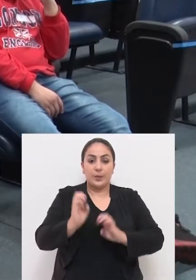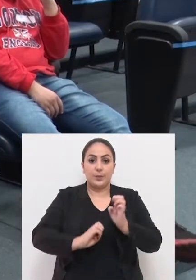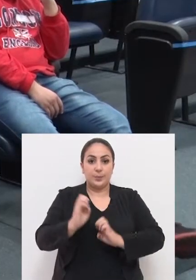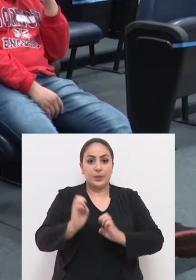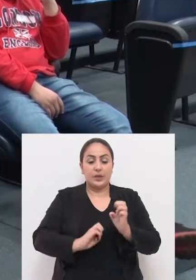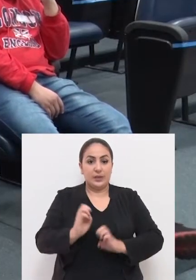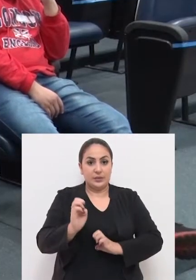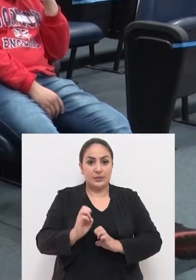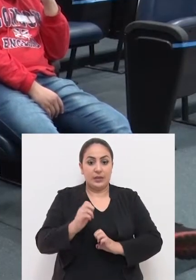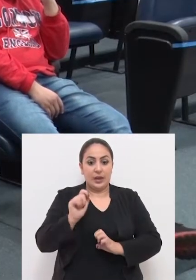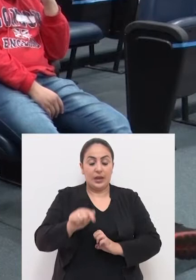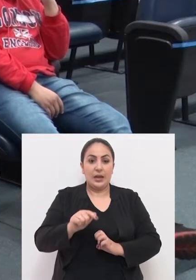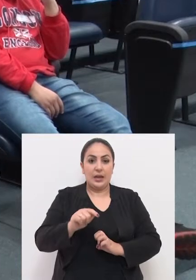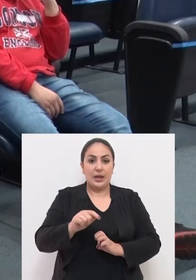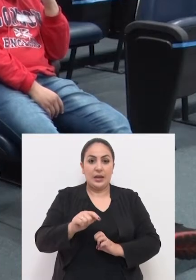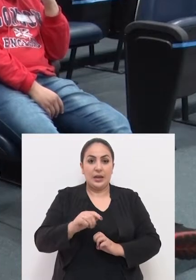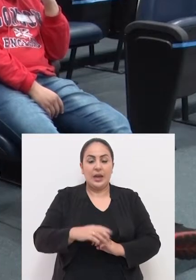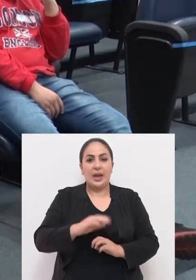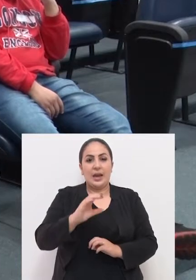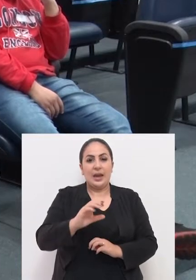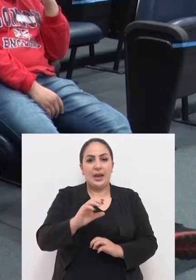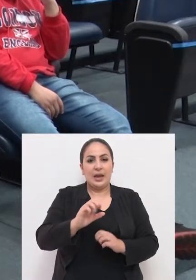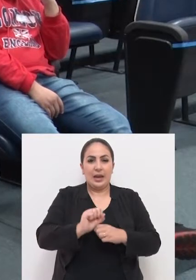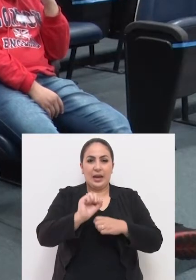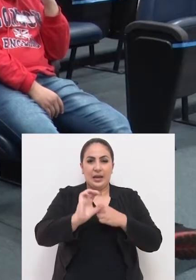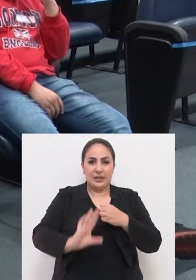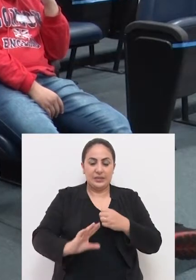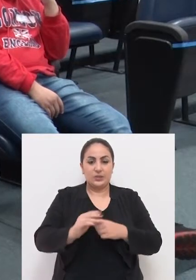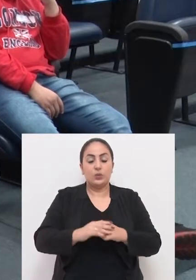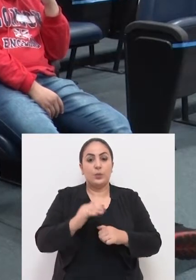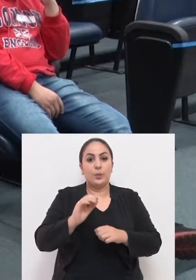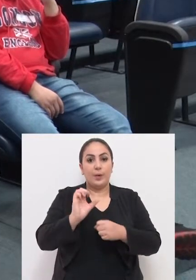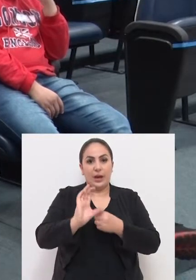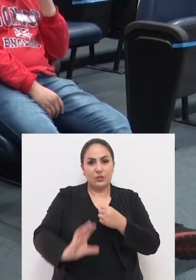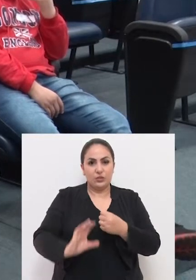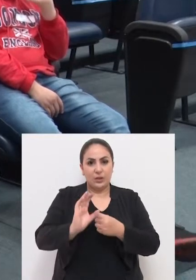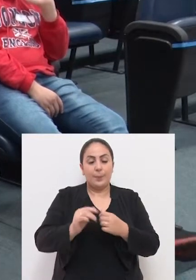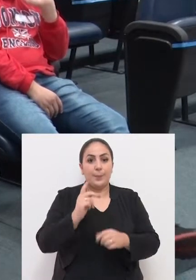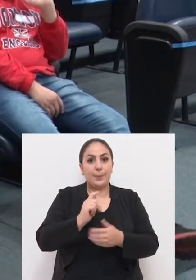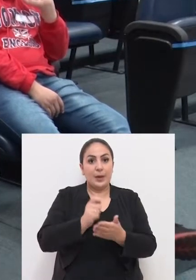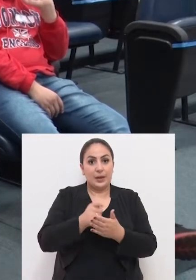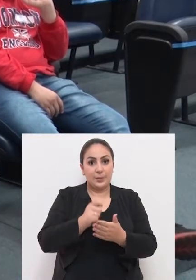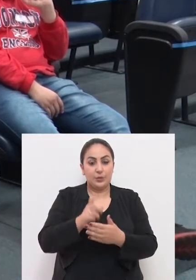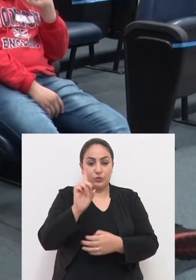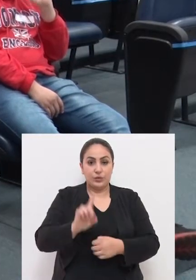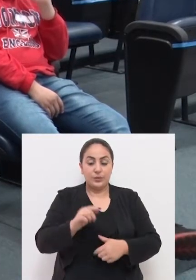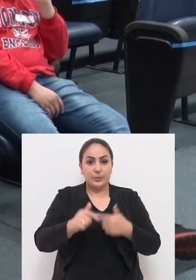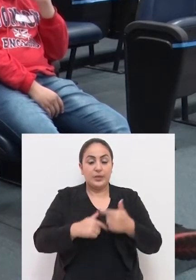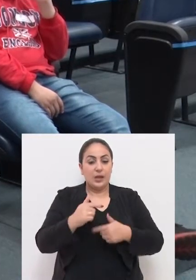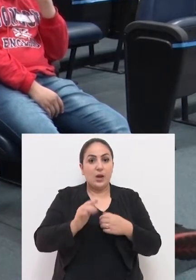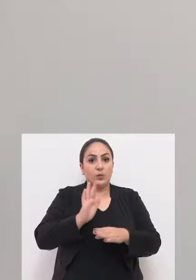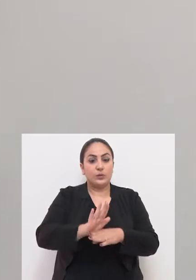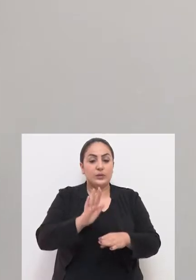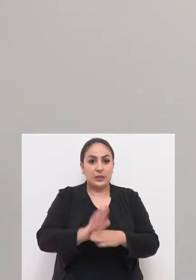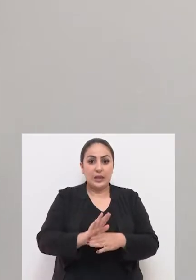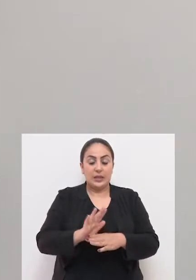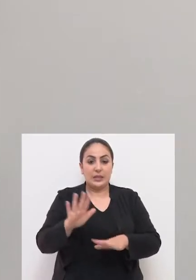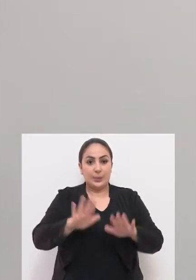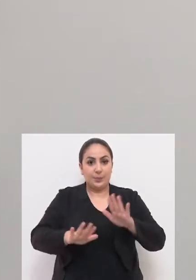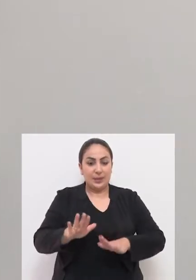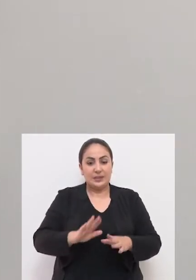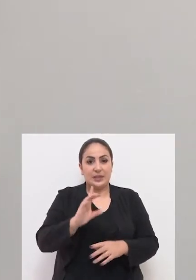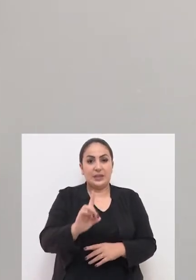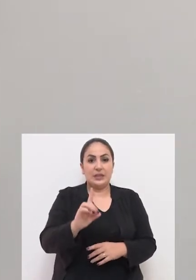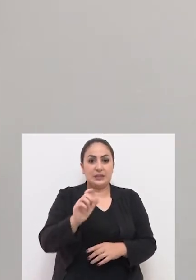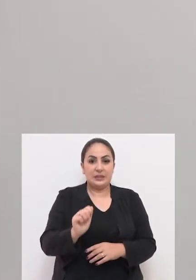elas reivindicam da empresa com sede em Cachoeirinha o pagamento de direitos trabalhistas. A auxiliar